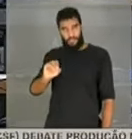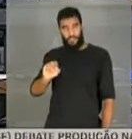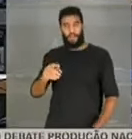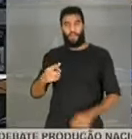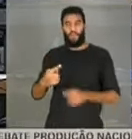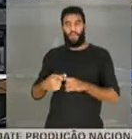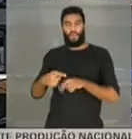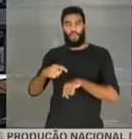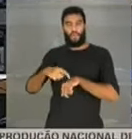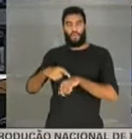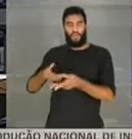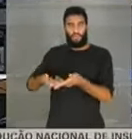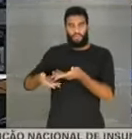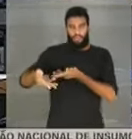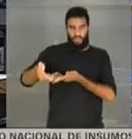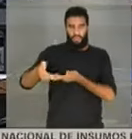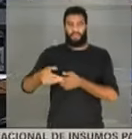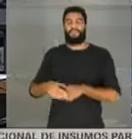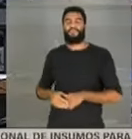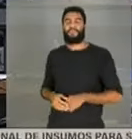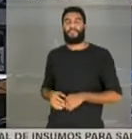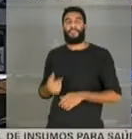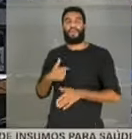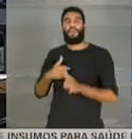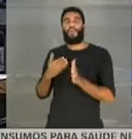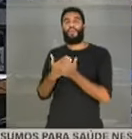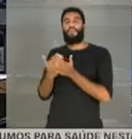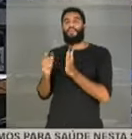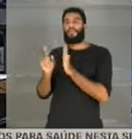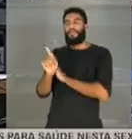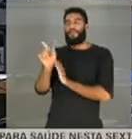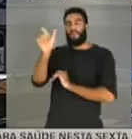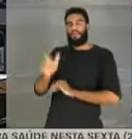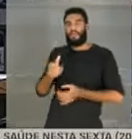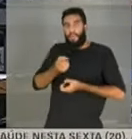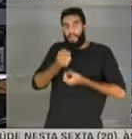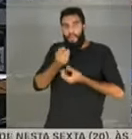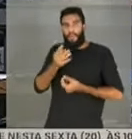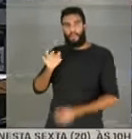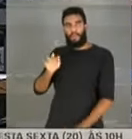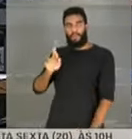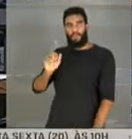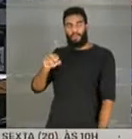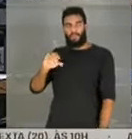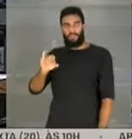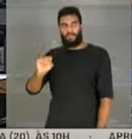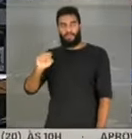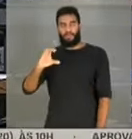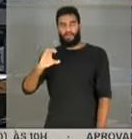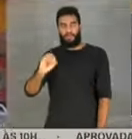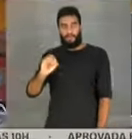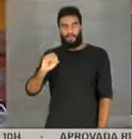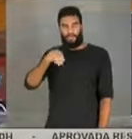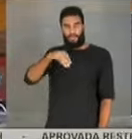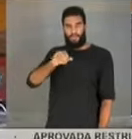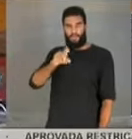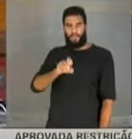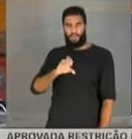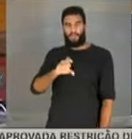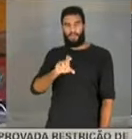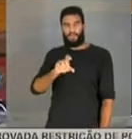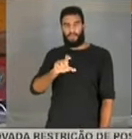o tempo comigo. Inicio fazendo uma pergunta objetiva ao depoente, o senhor Francisco Maximiano. A